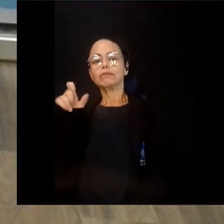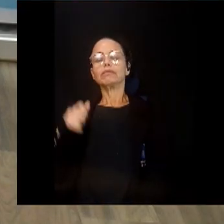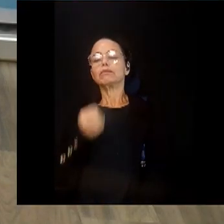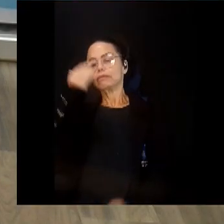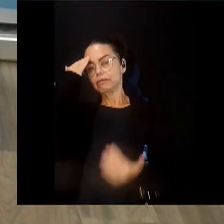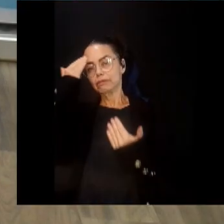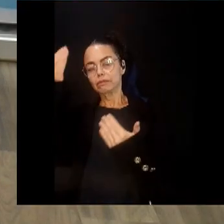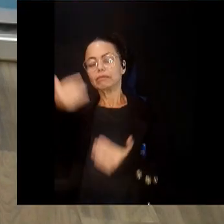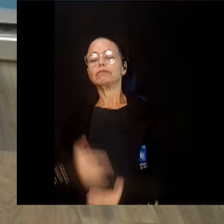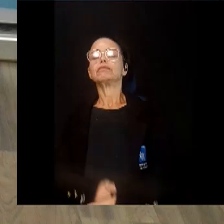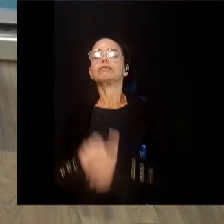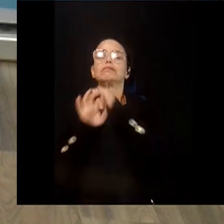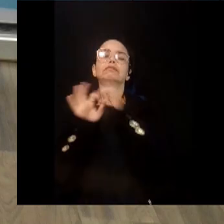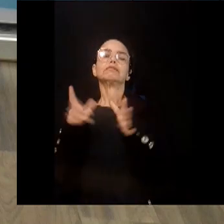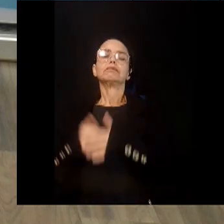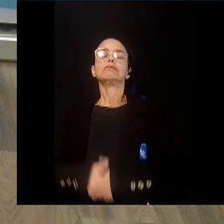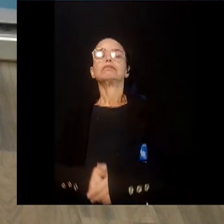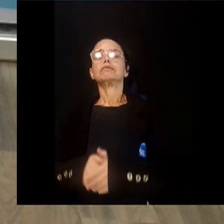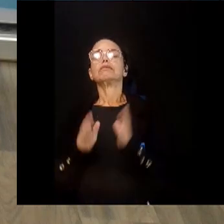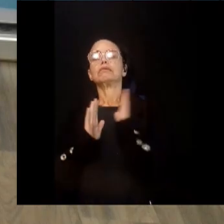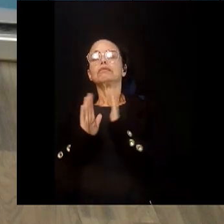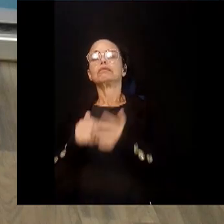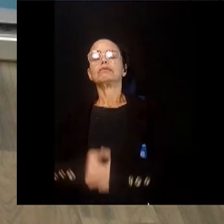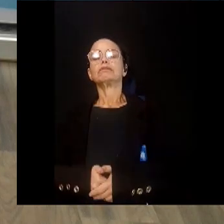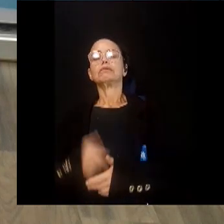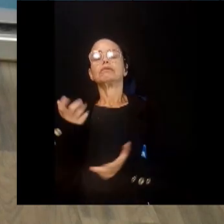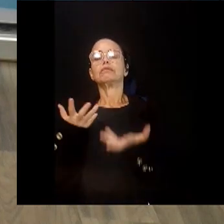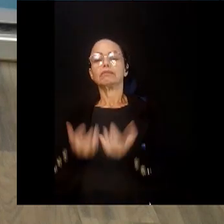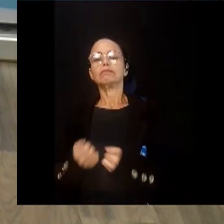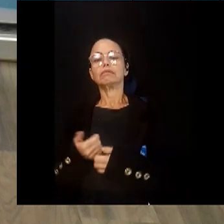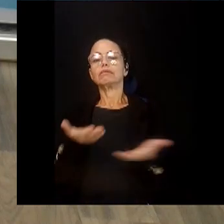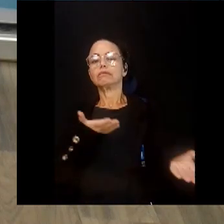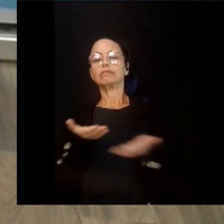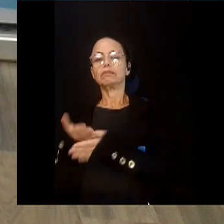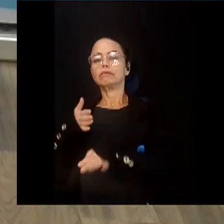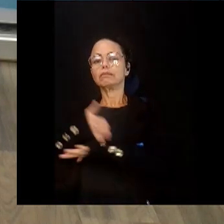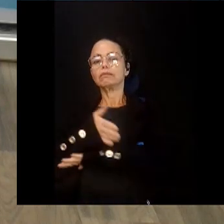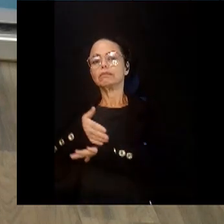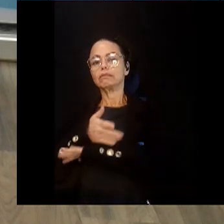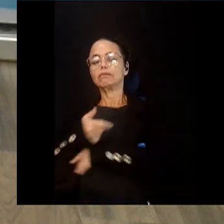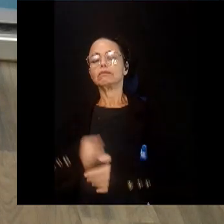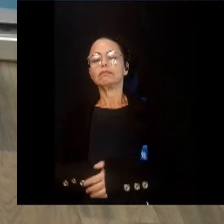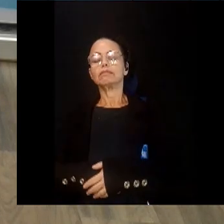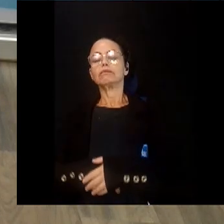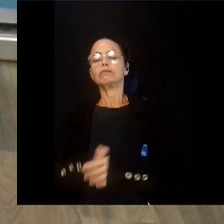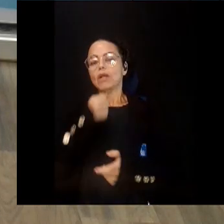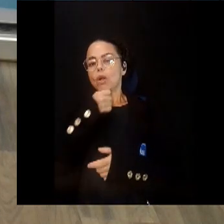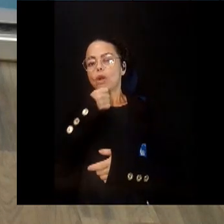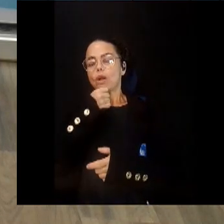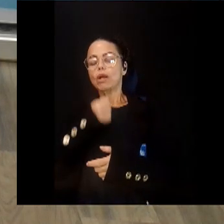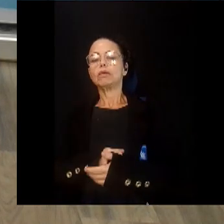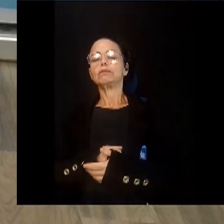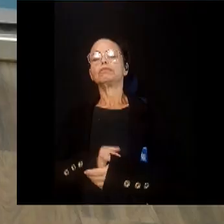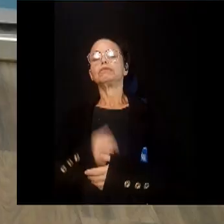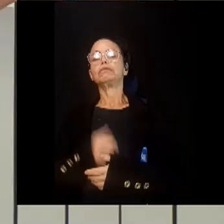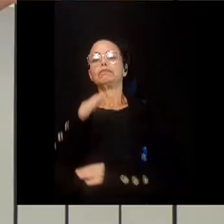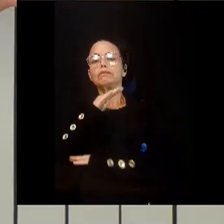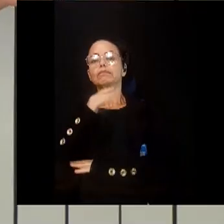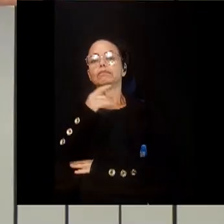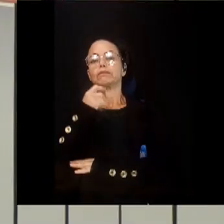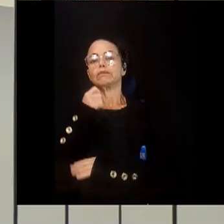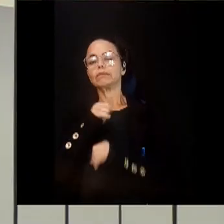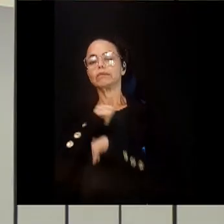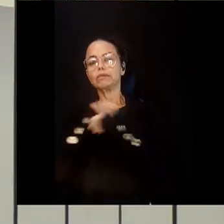pela disponibilidade do seu tempo, ter aceito o convite para participar aqui do nosso telejornal, do Câmara Notícia. E para quem está